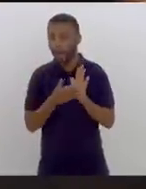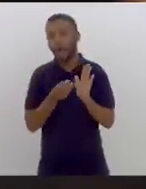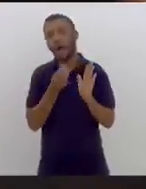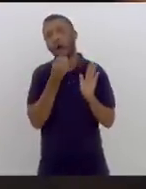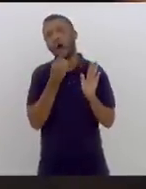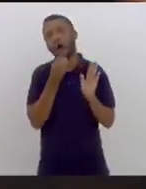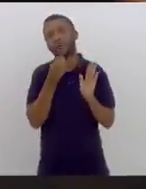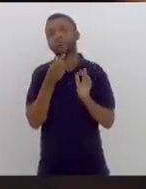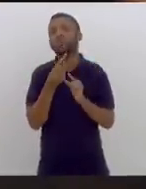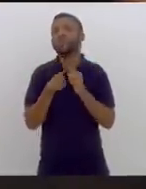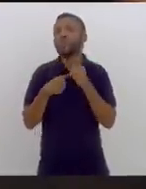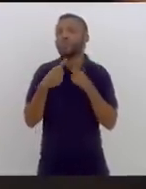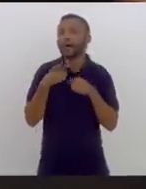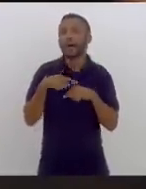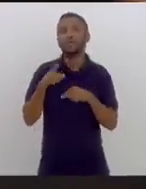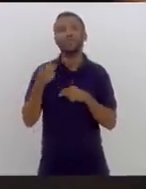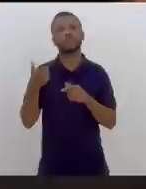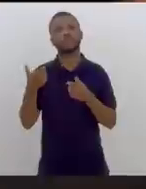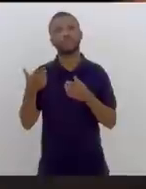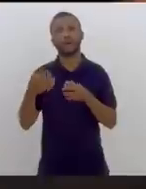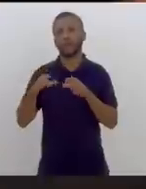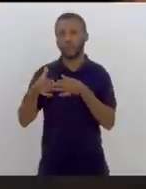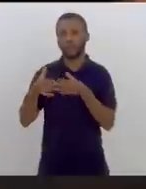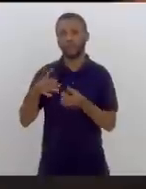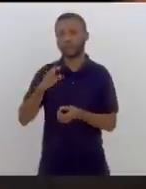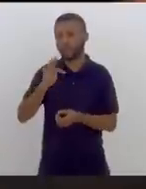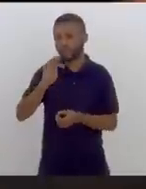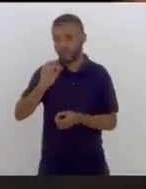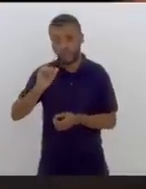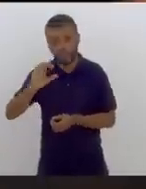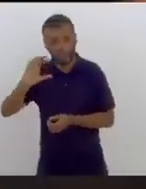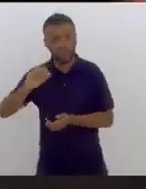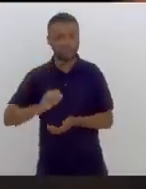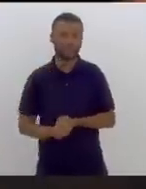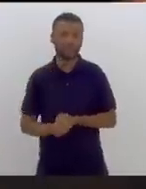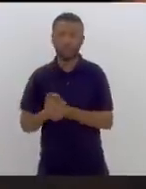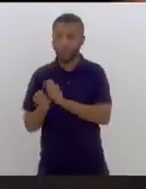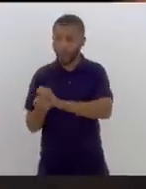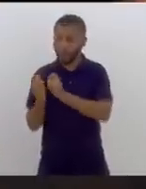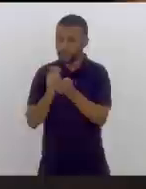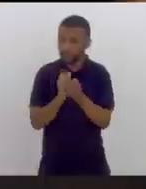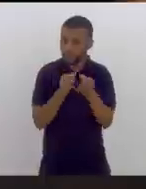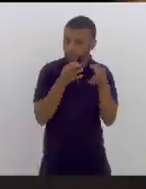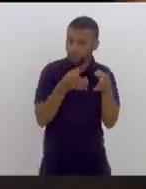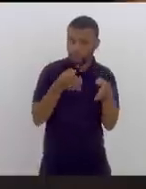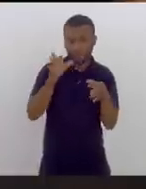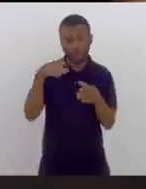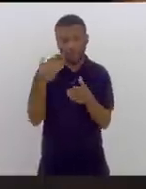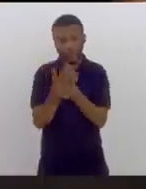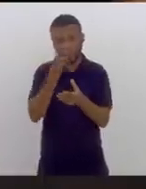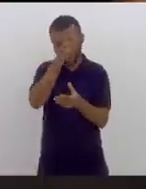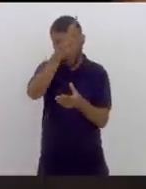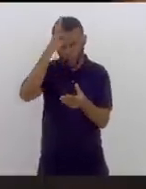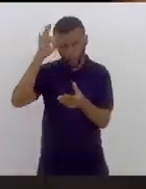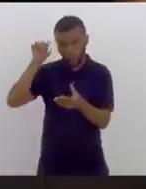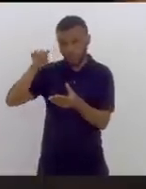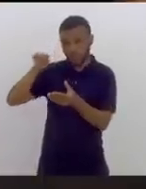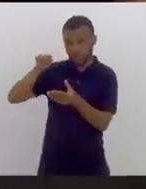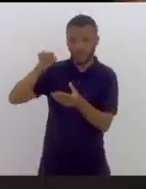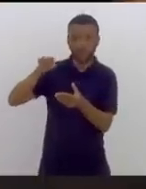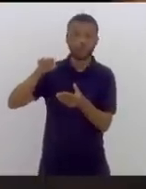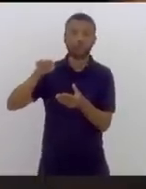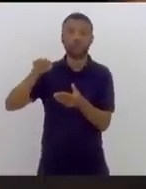se for vontade da Corporação um termo de ajustamento de Conduta para quem foi absolvido nos casos de repercussão obrigatória